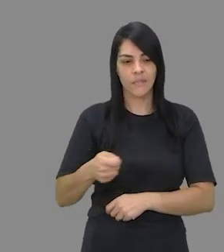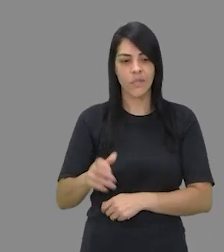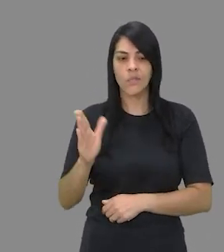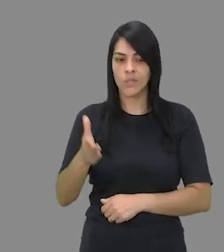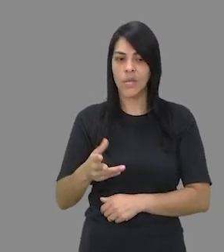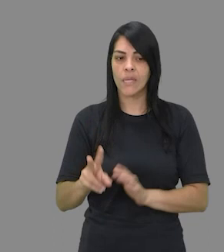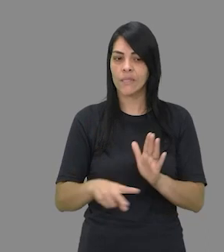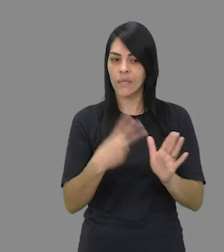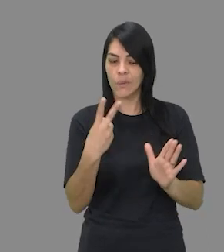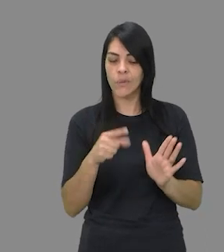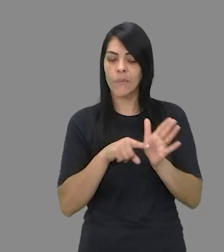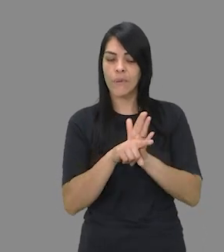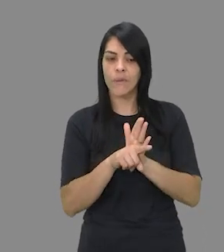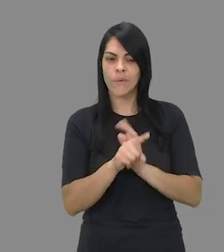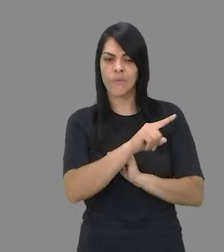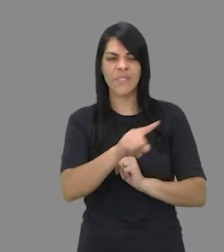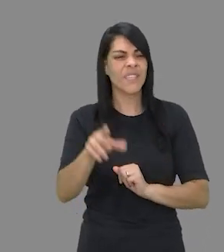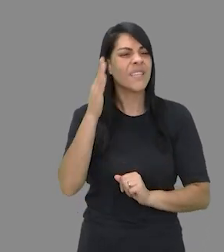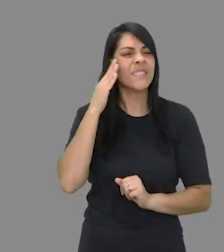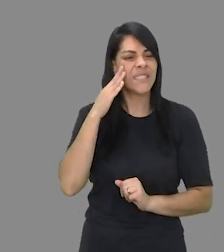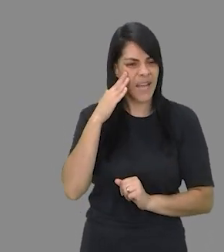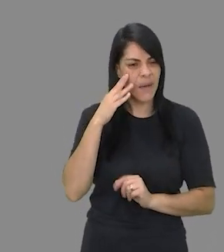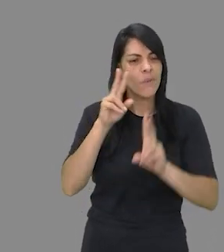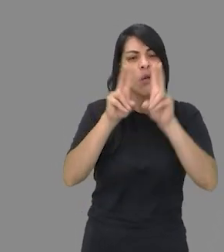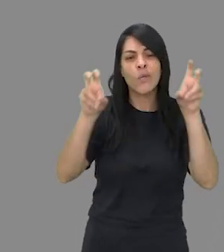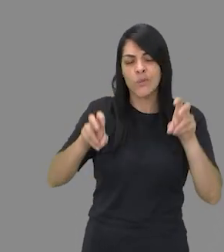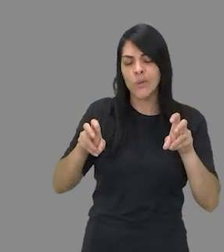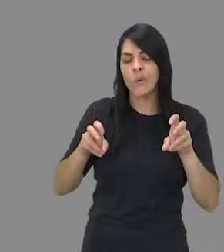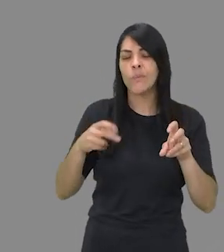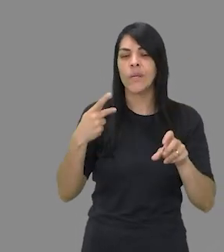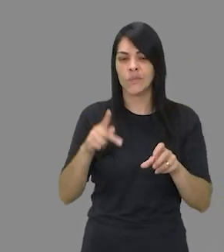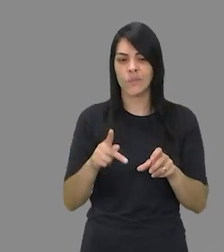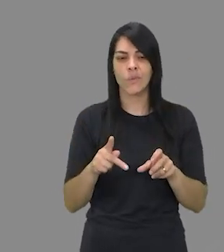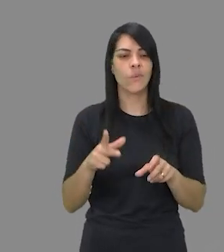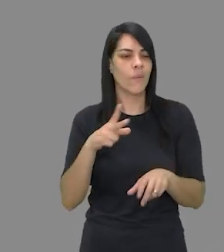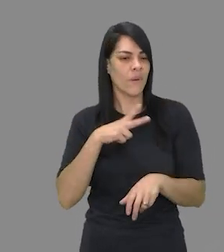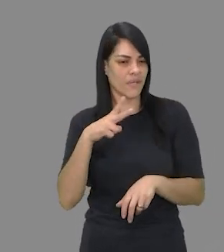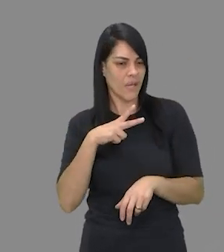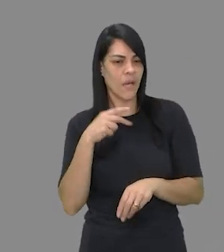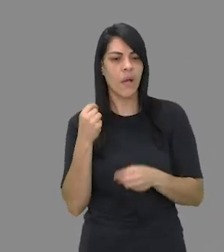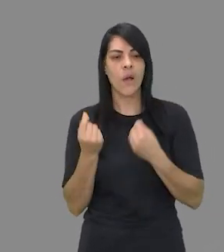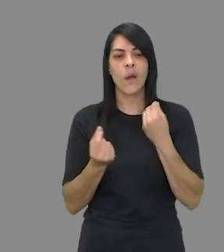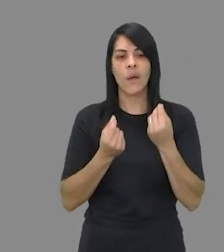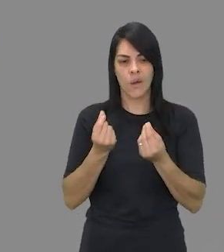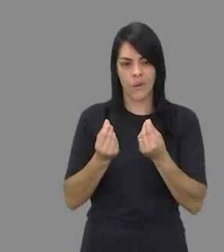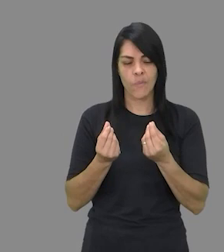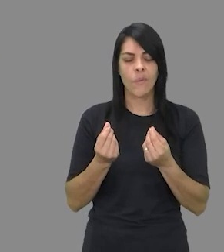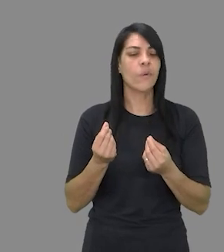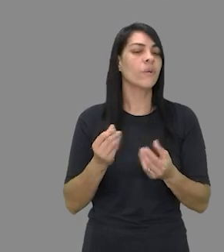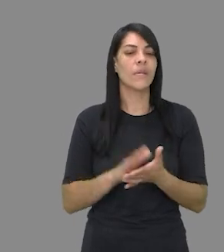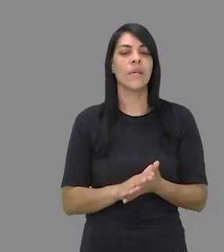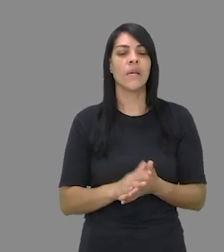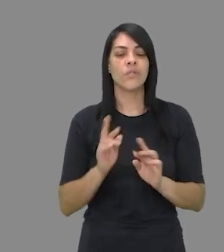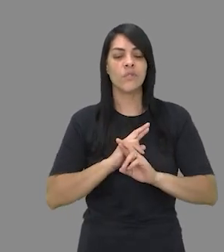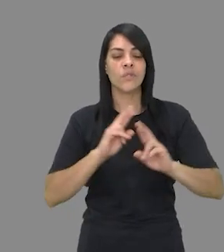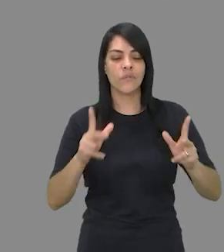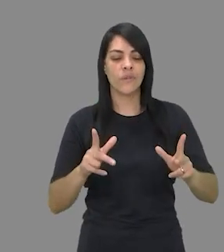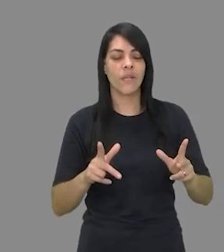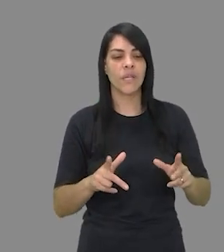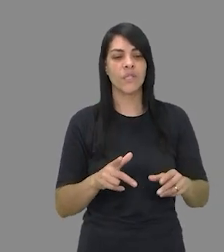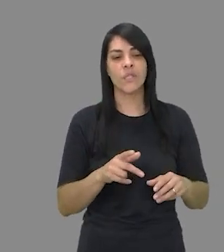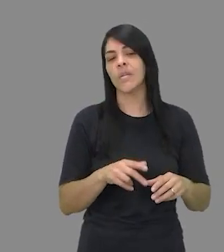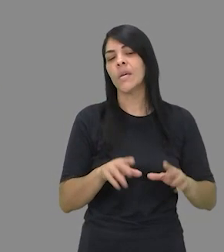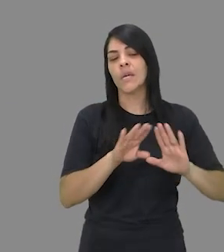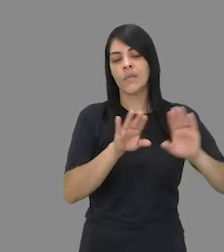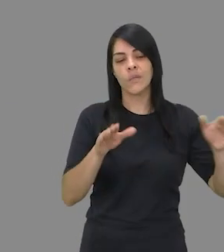número 2. Sabe sobre suas particularidades? O que difere do tênis de mesa convencional, né,